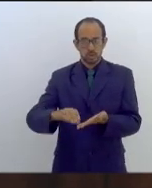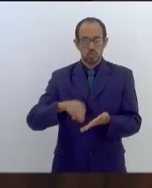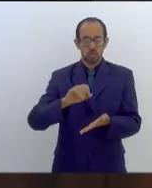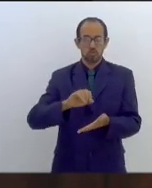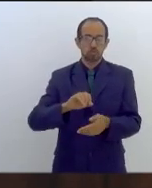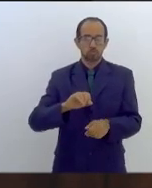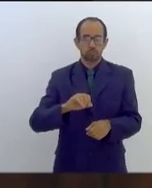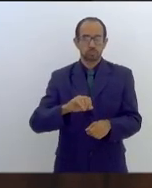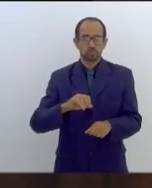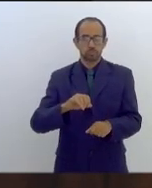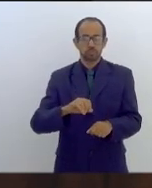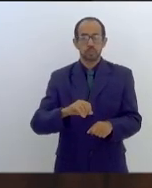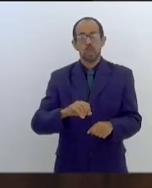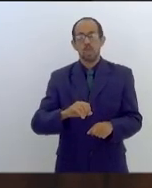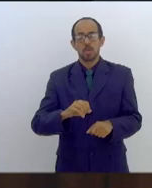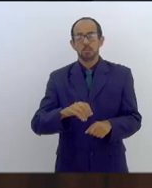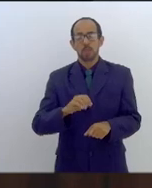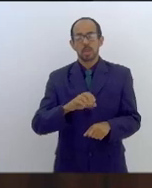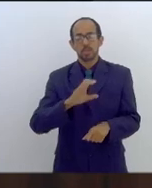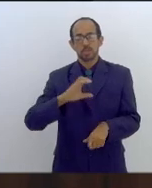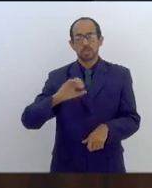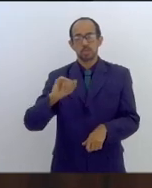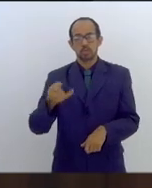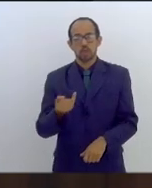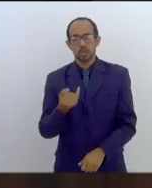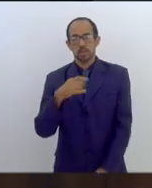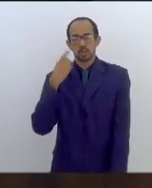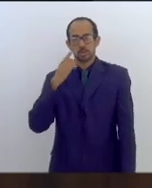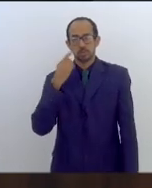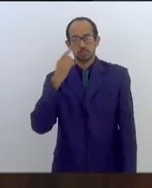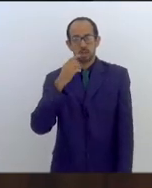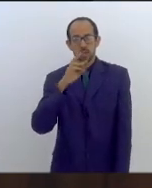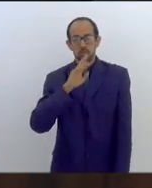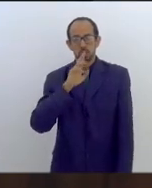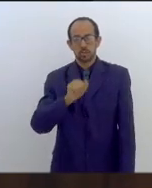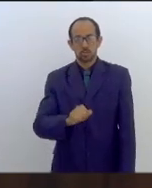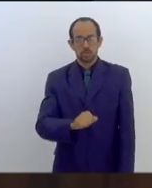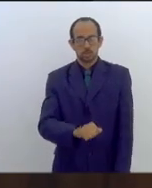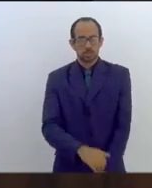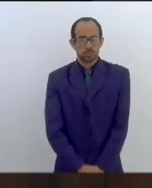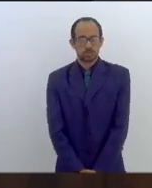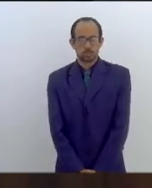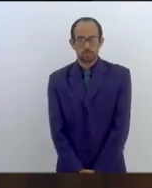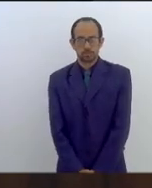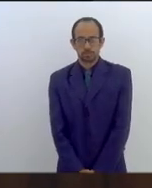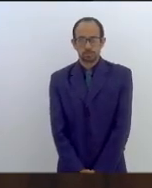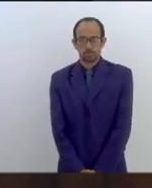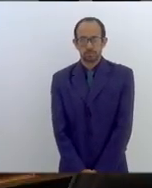Para emitir parecer pela Comissão de Constituição e Justiça, deputado Rodrigo Amorim. 10 emendas.